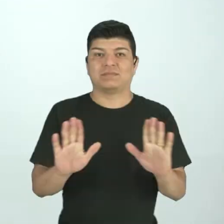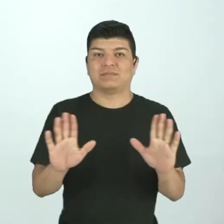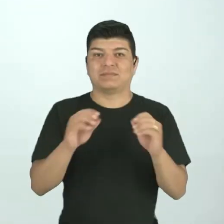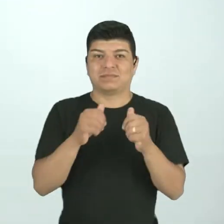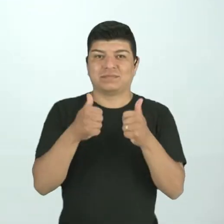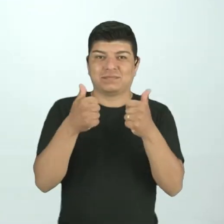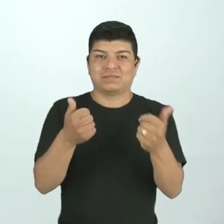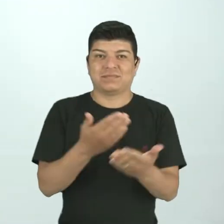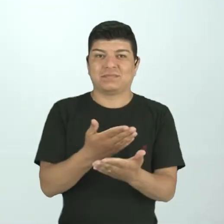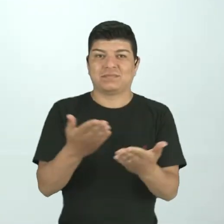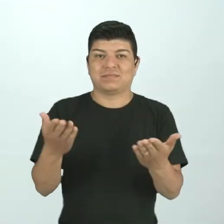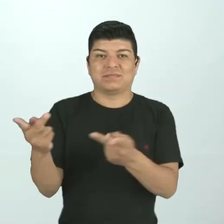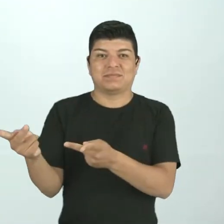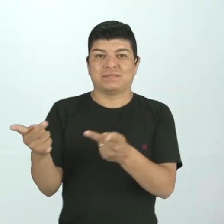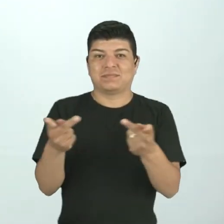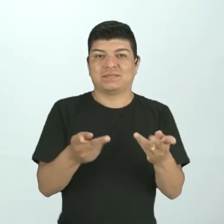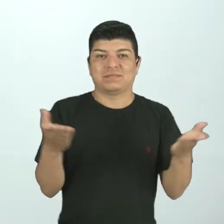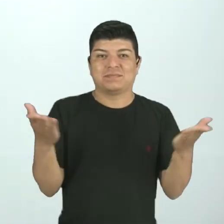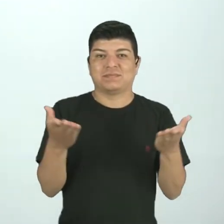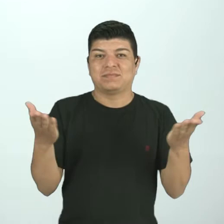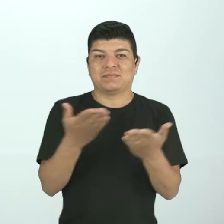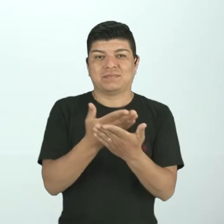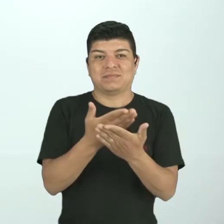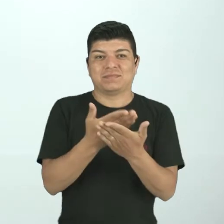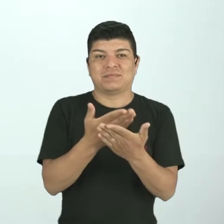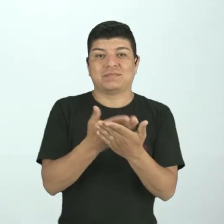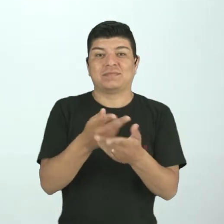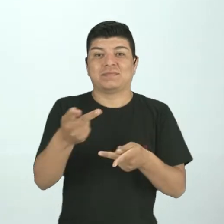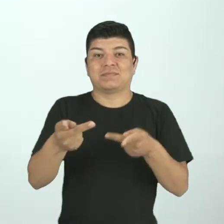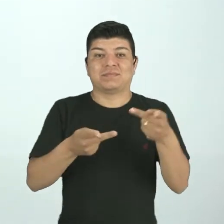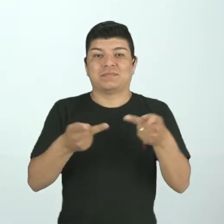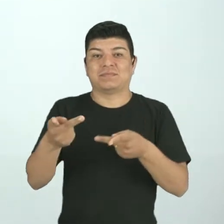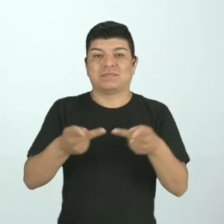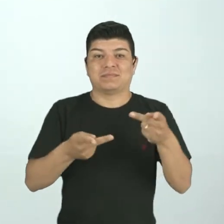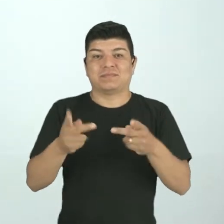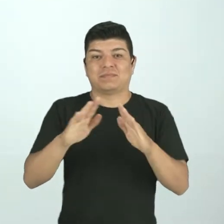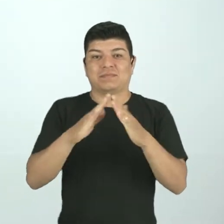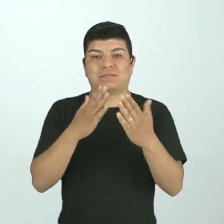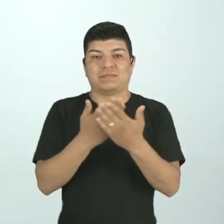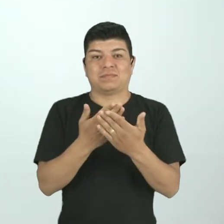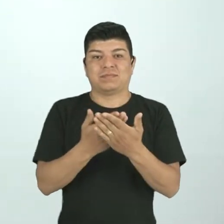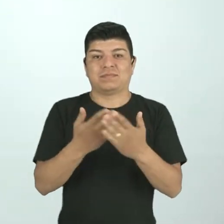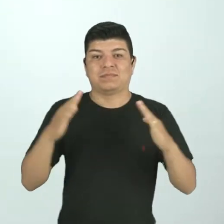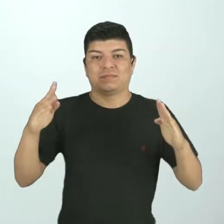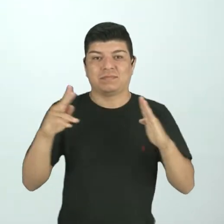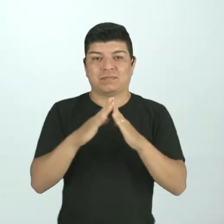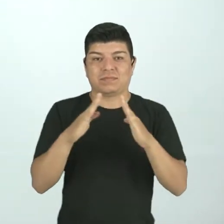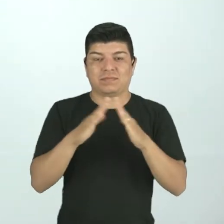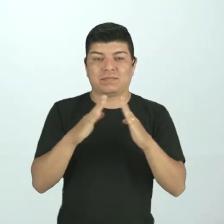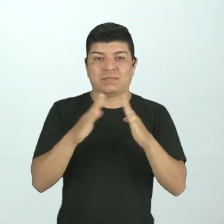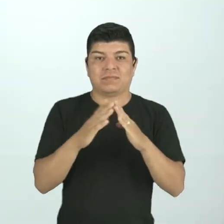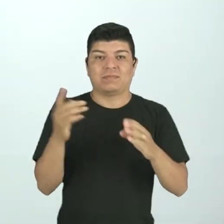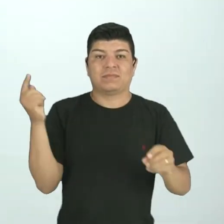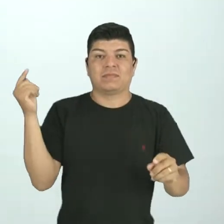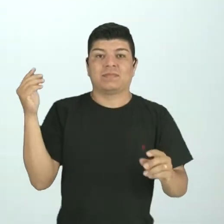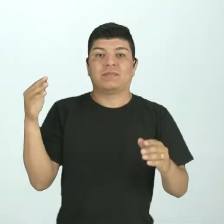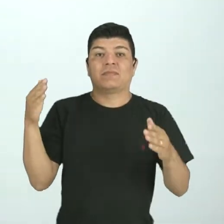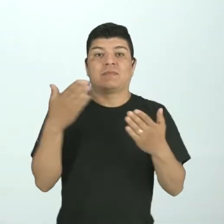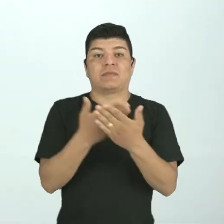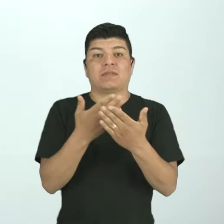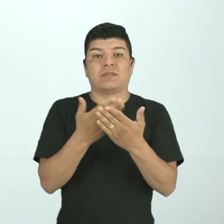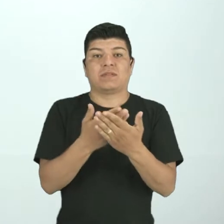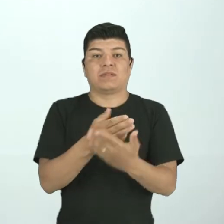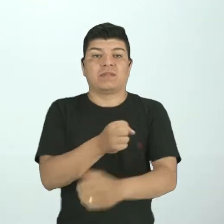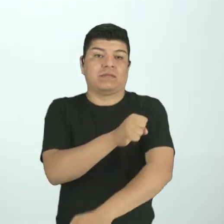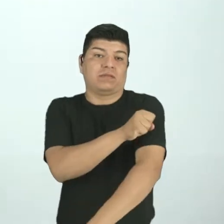Olá, tudo bem com você? Te convido hoje para mais uma aula do projeto Escola em Casa. Nossa aula hoje é voltada principalmente para os alunos do